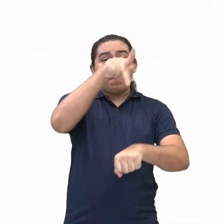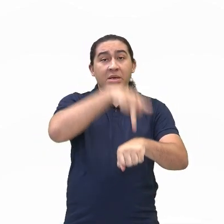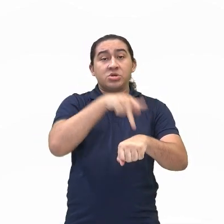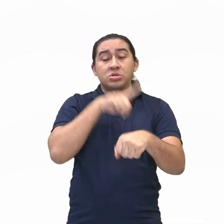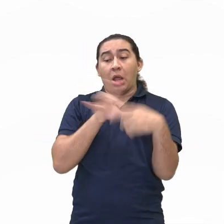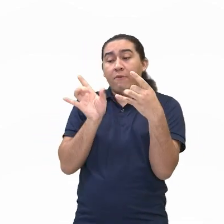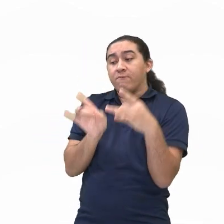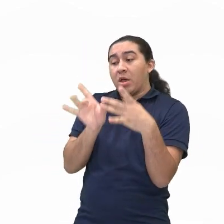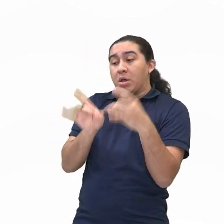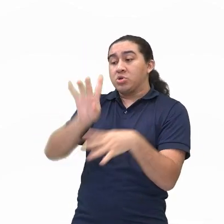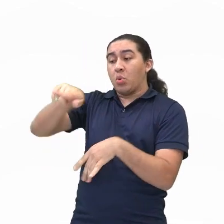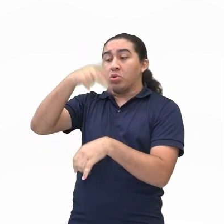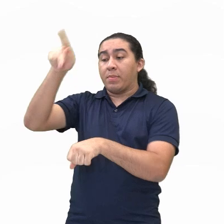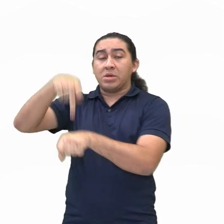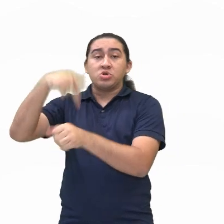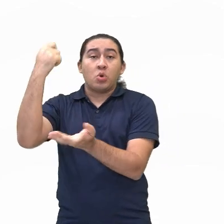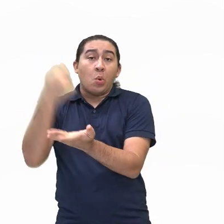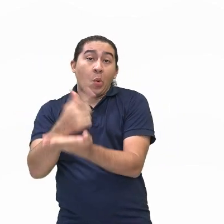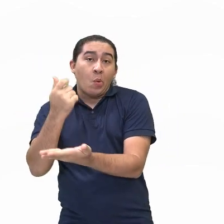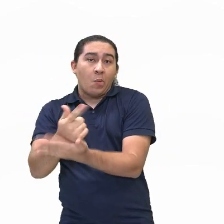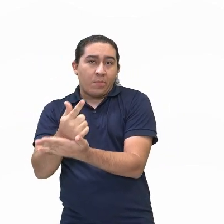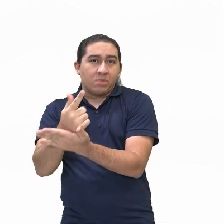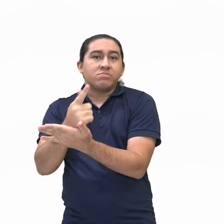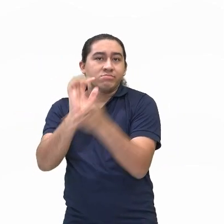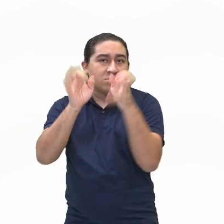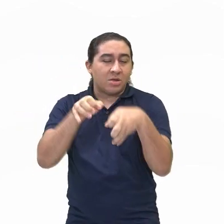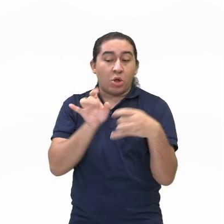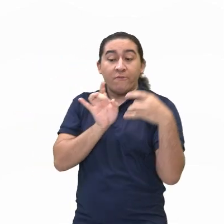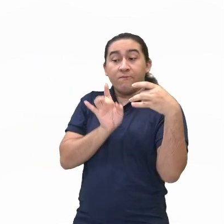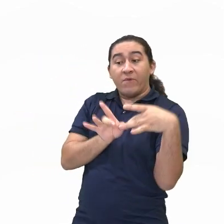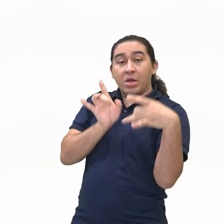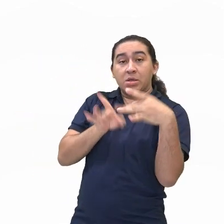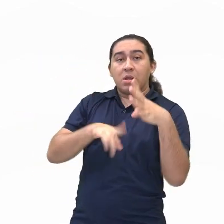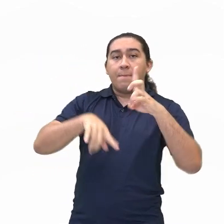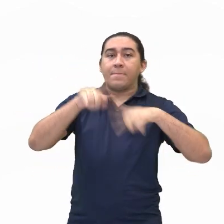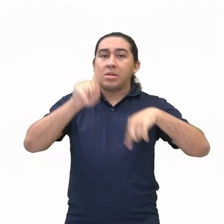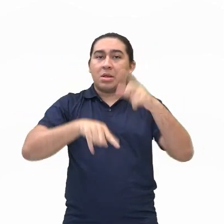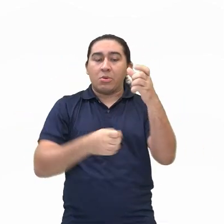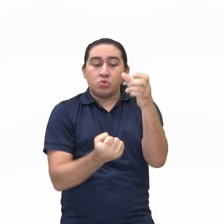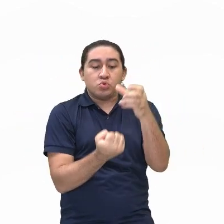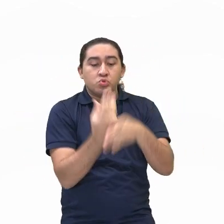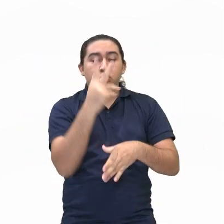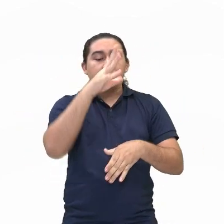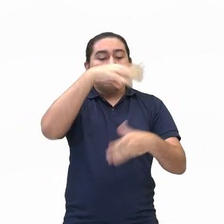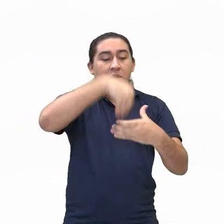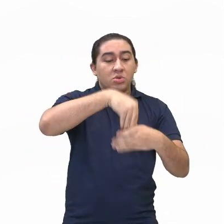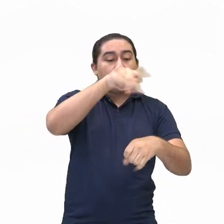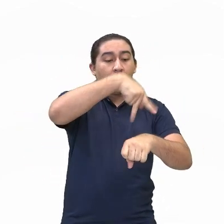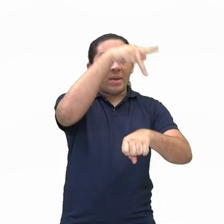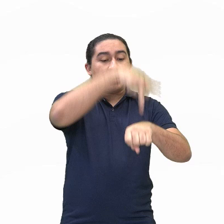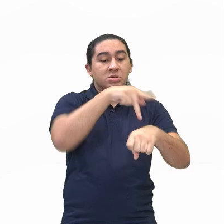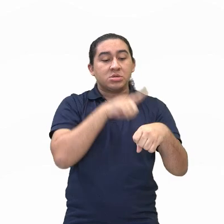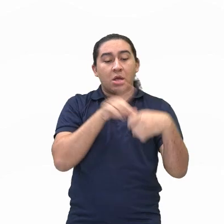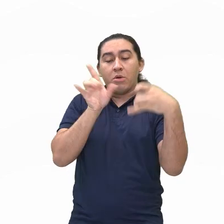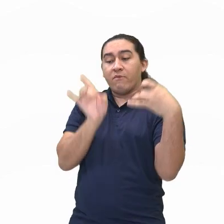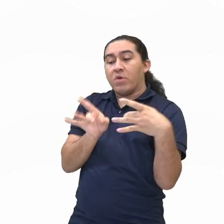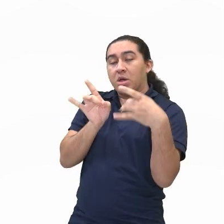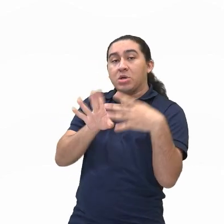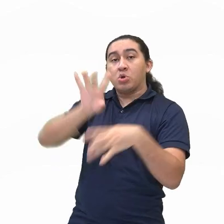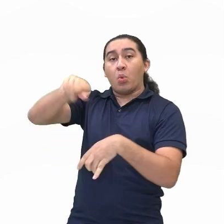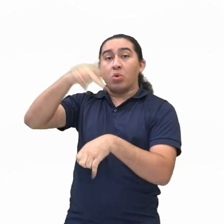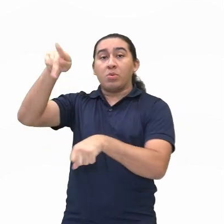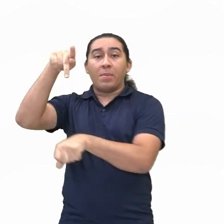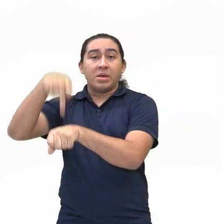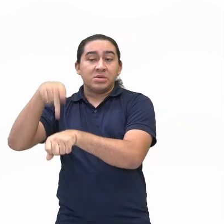exportações, que já vai ser o quê? A venda de bens e serviços para